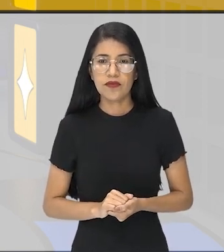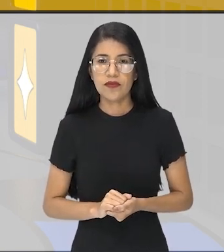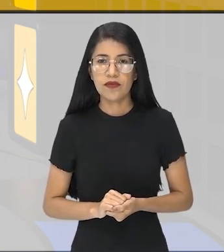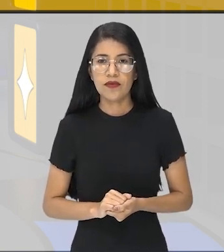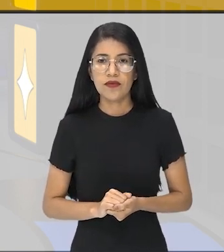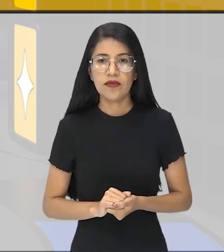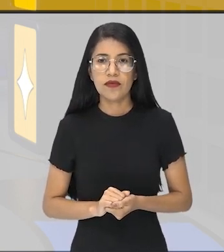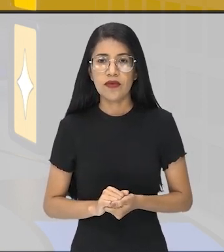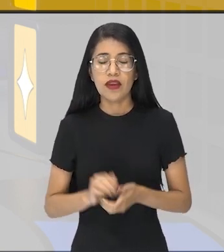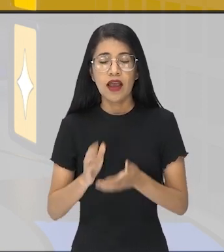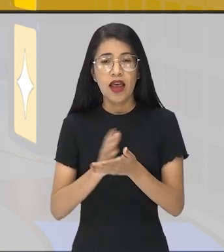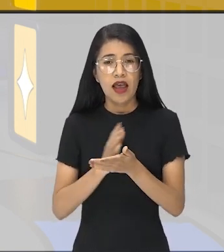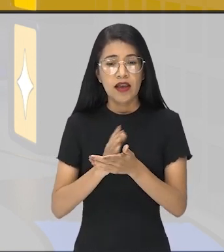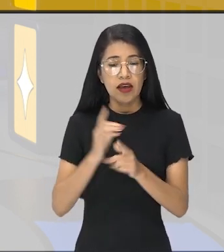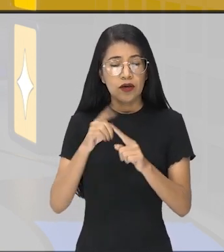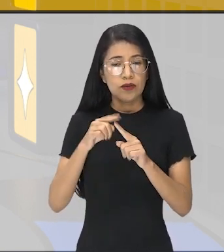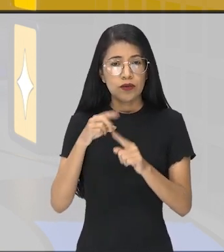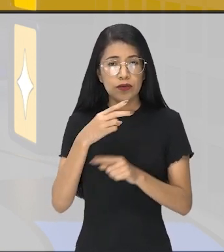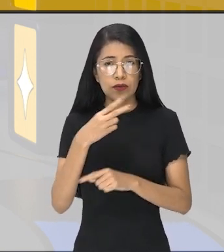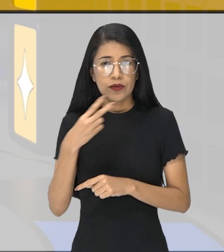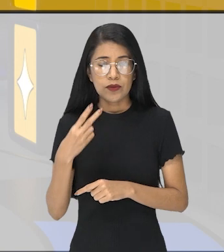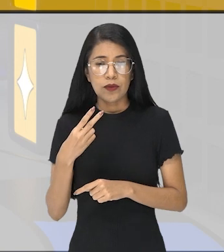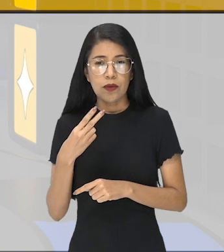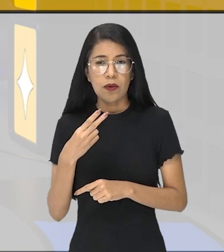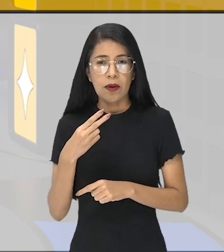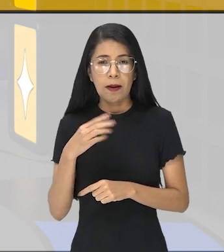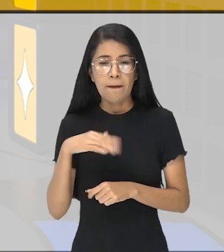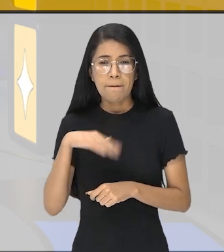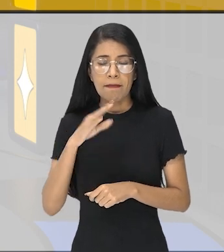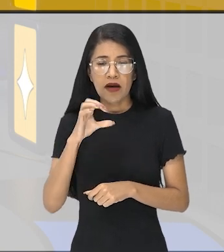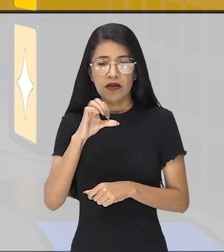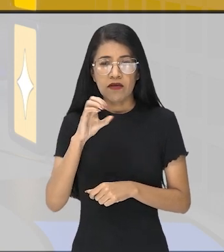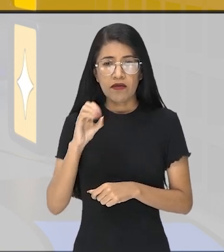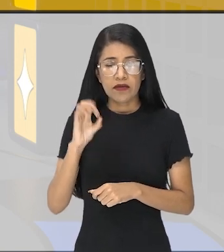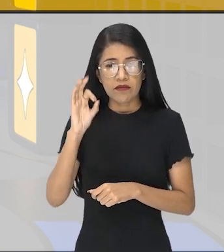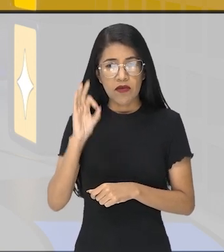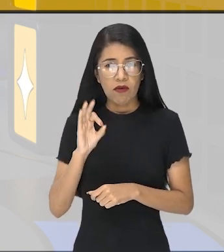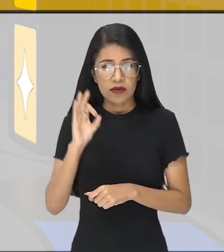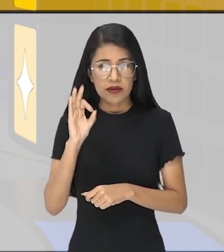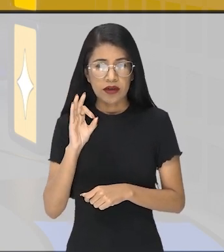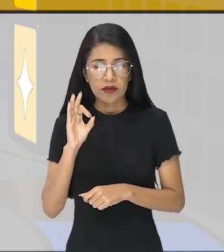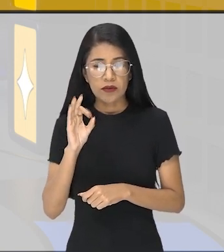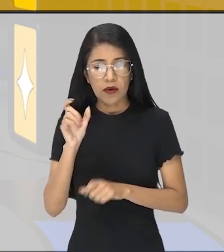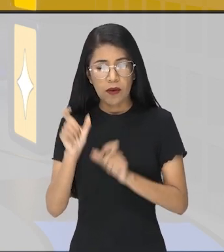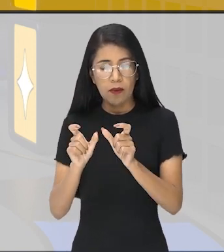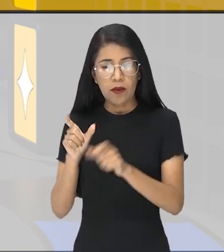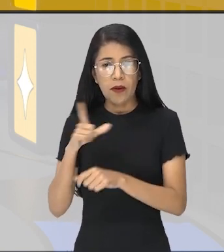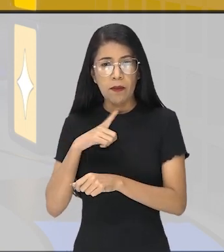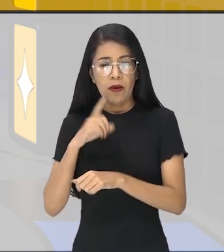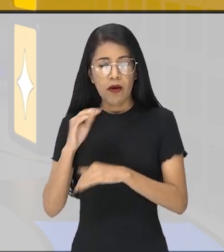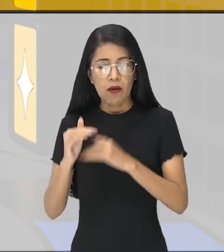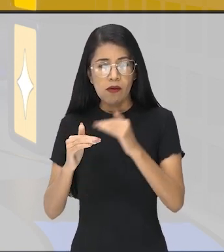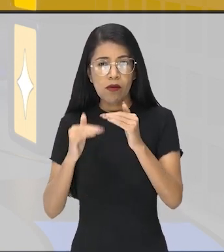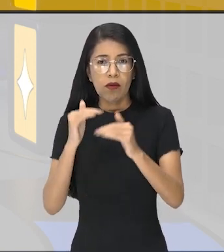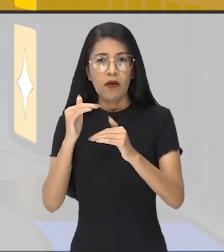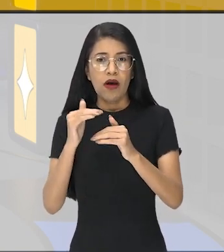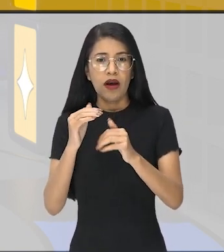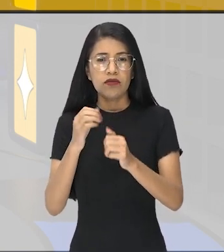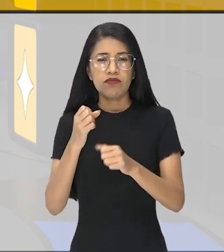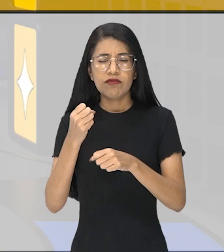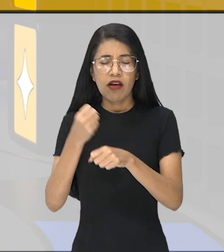o diabetes tipo 2, que significa quase 90% dos casos clínicos, pode evoluir durante